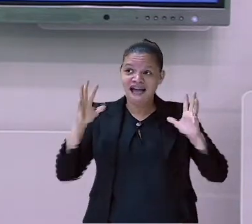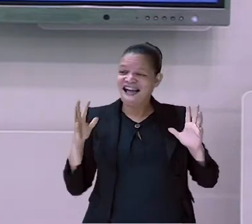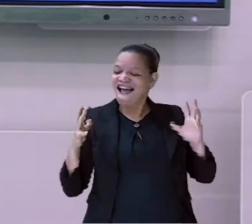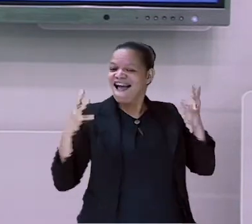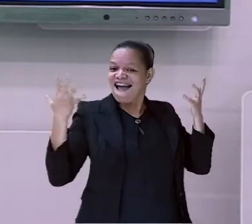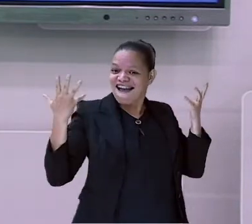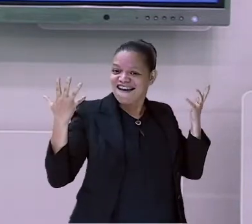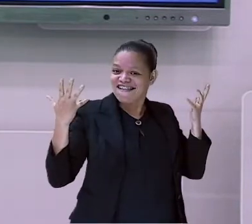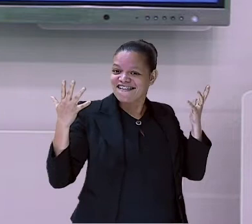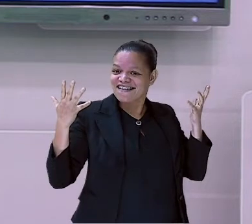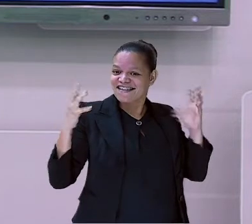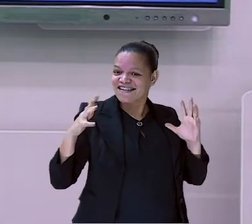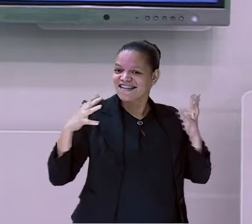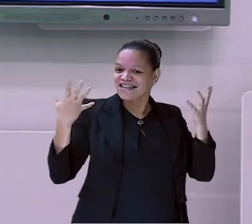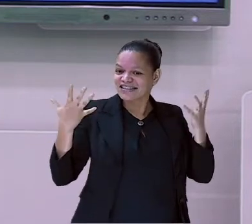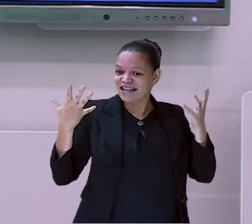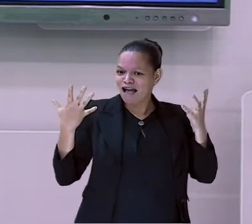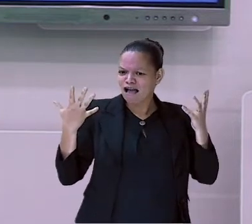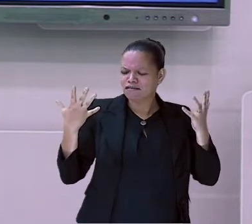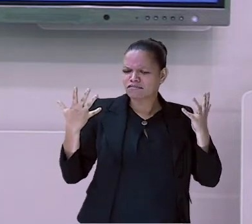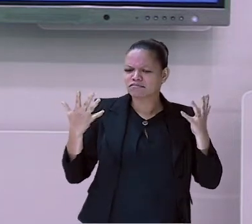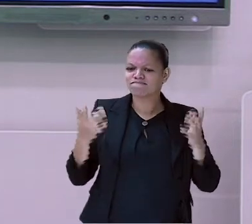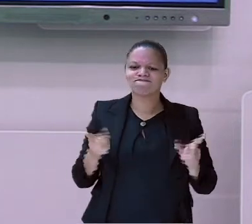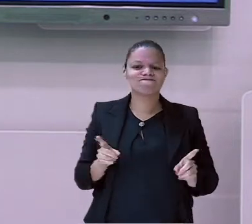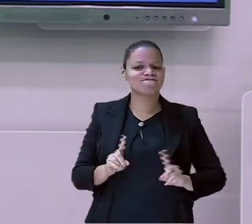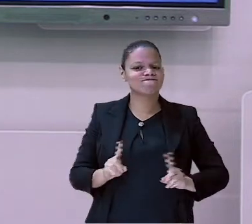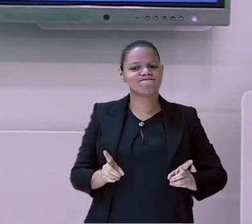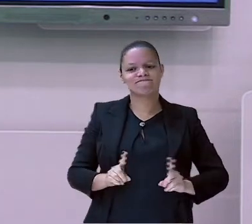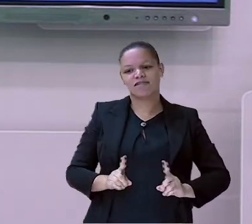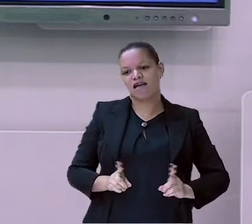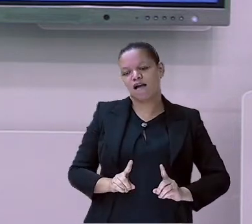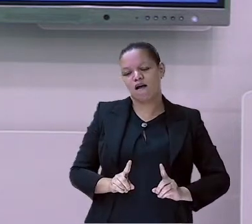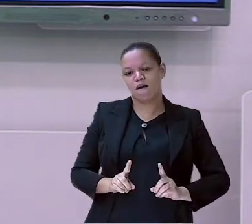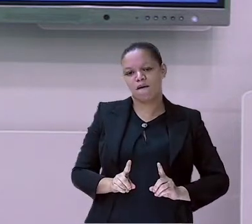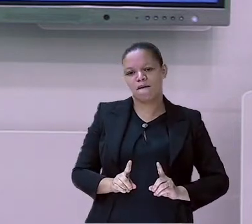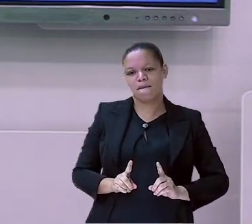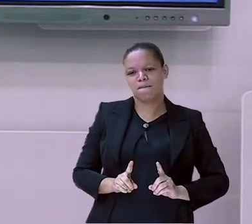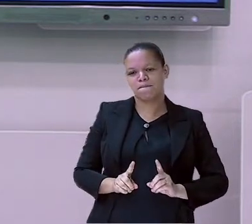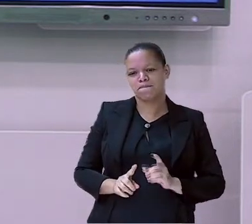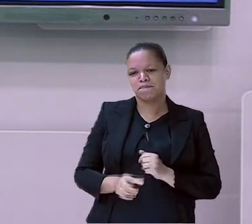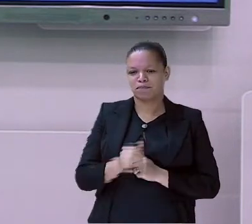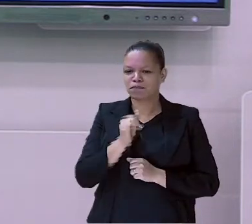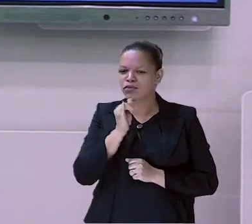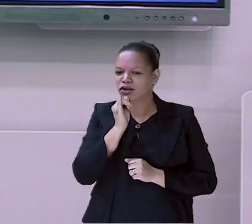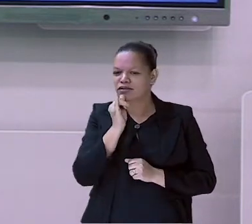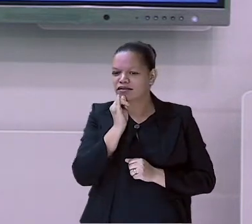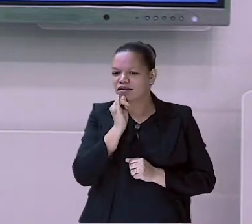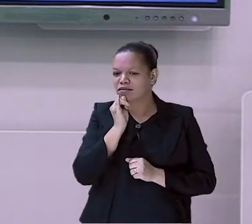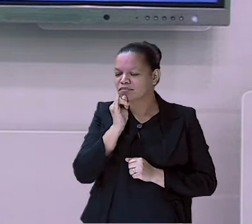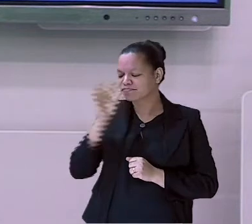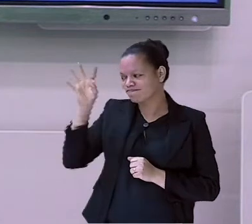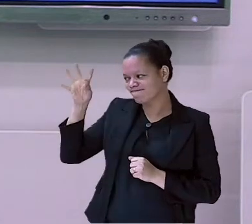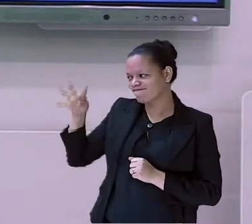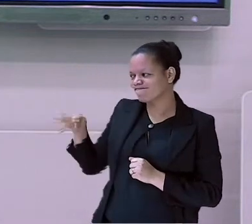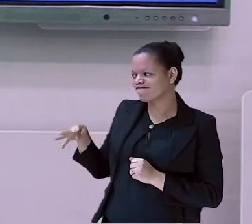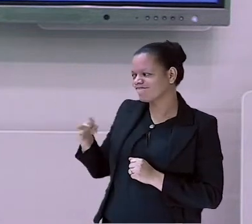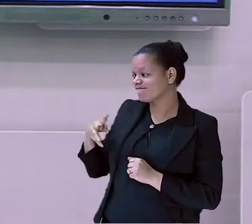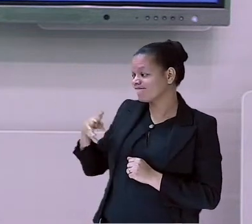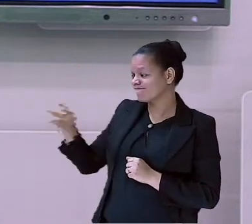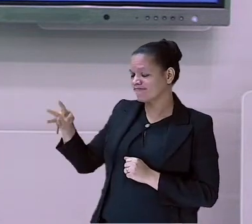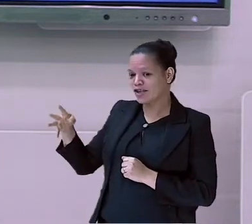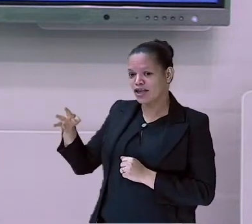Seria fácil você identificar que seria aqui, ó, primeira, segunda, terceira semana do mês? Não